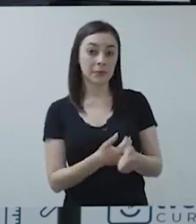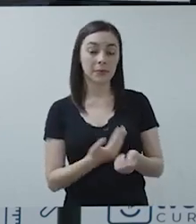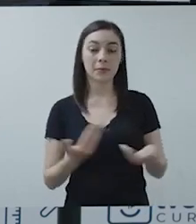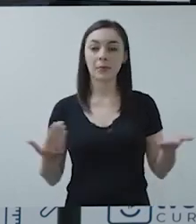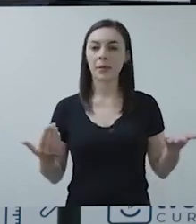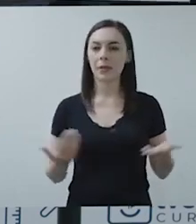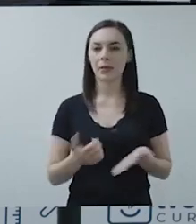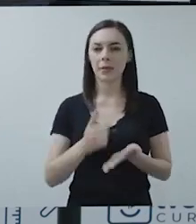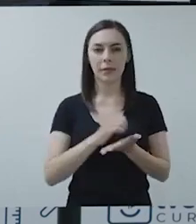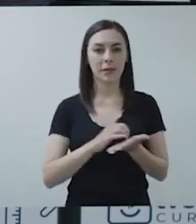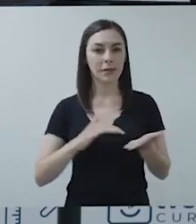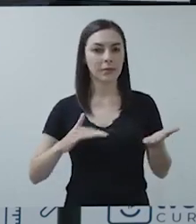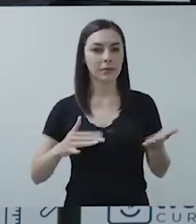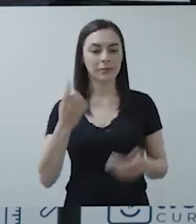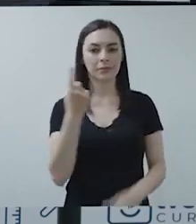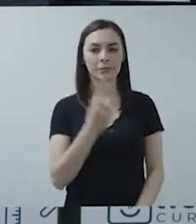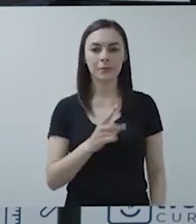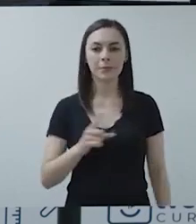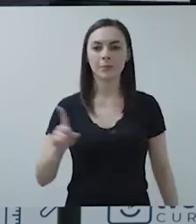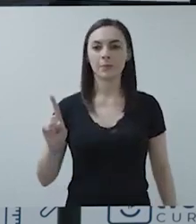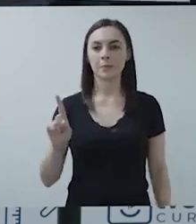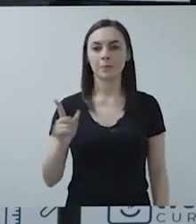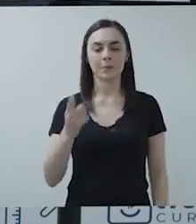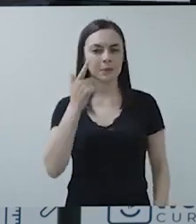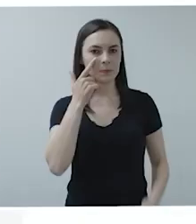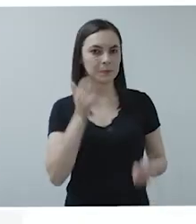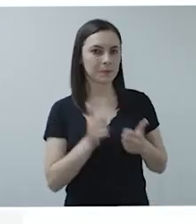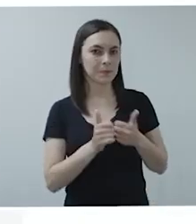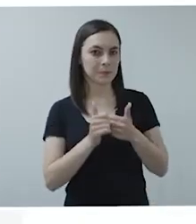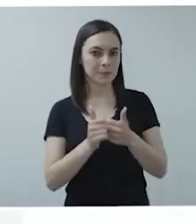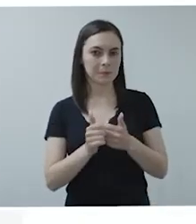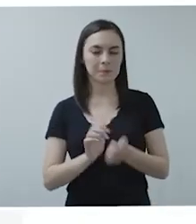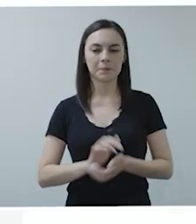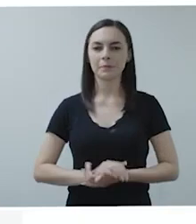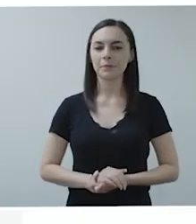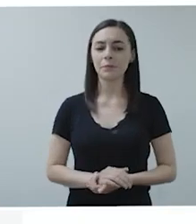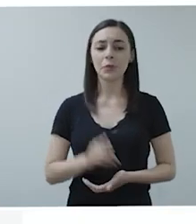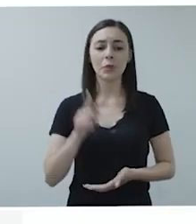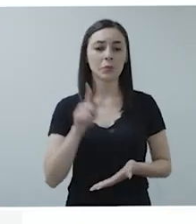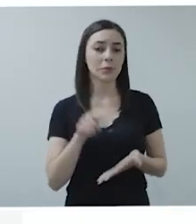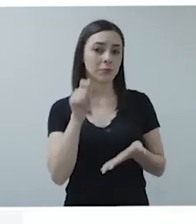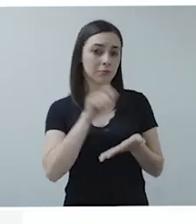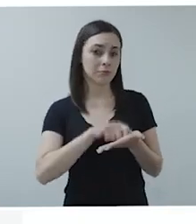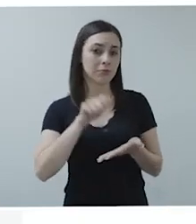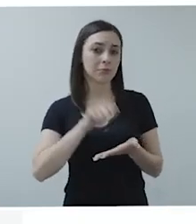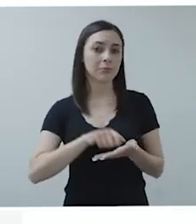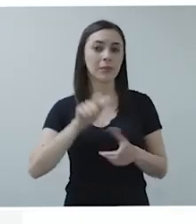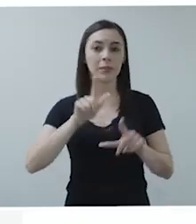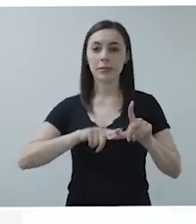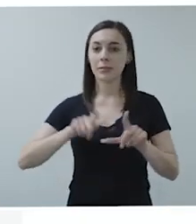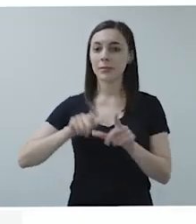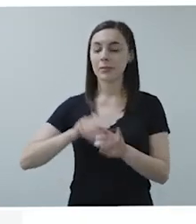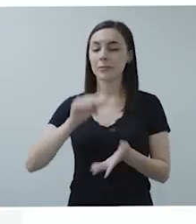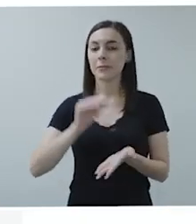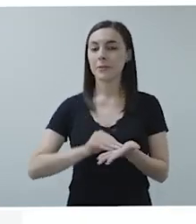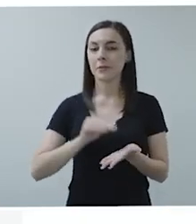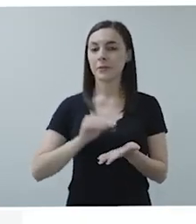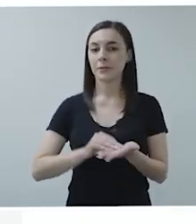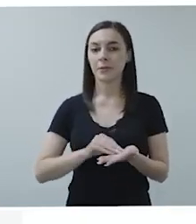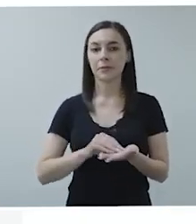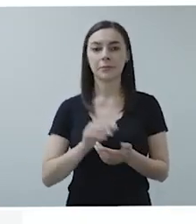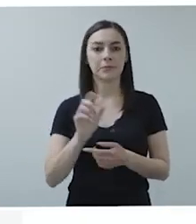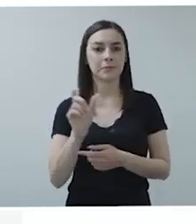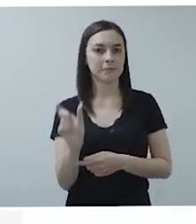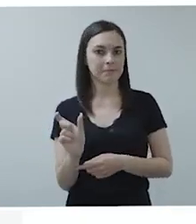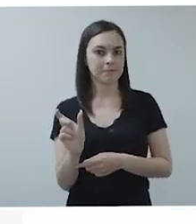nossa tarefa final. Acompanhem comigo. Complete com as letras que estão faltando